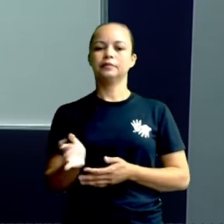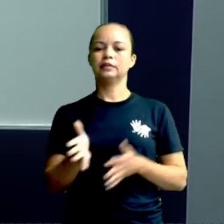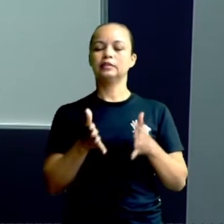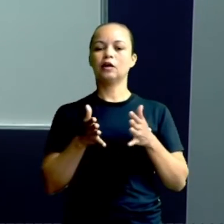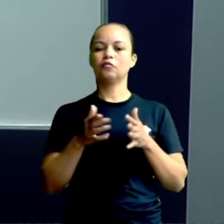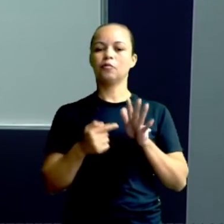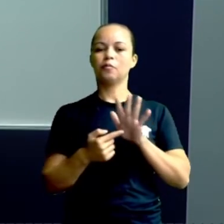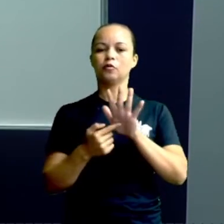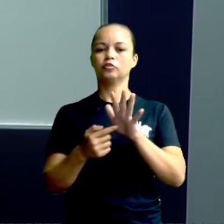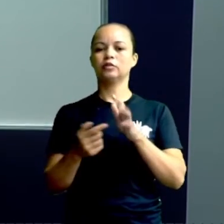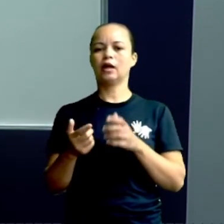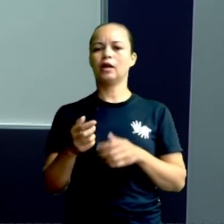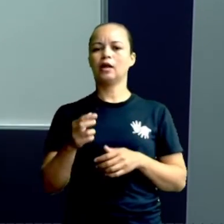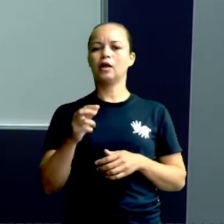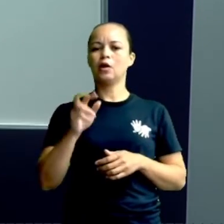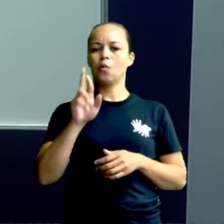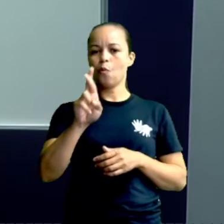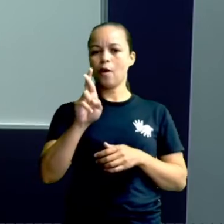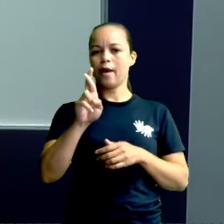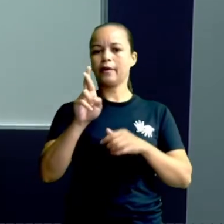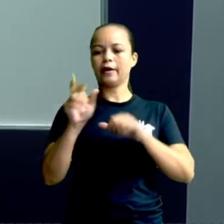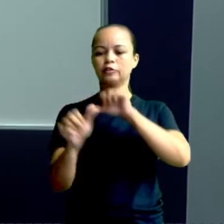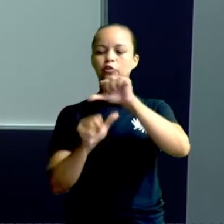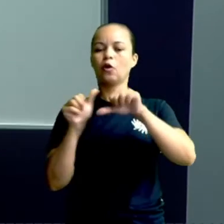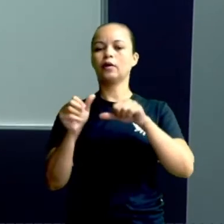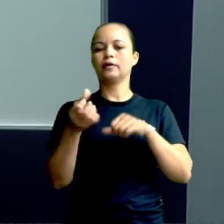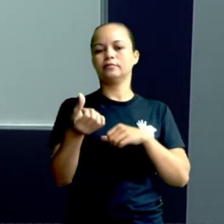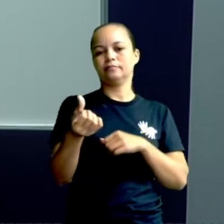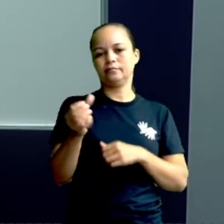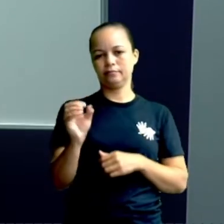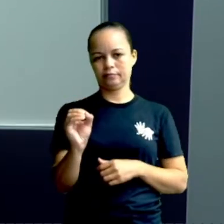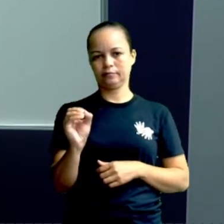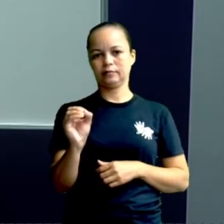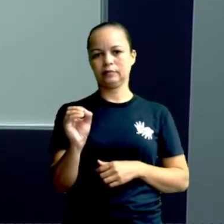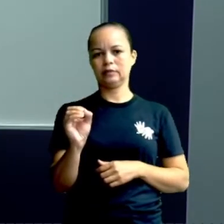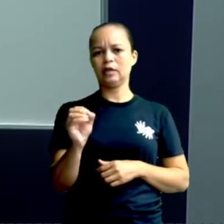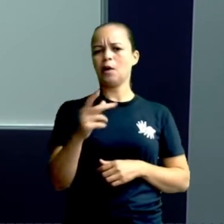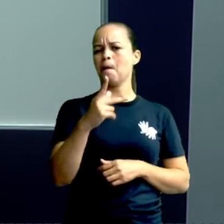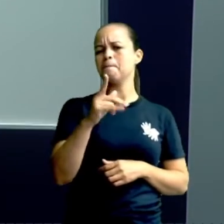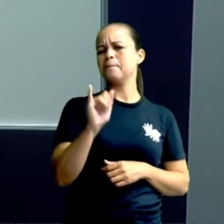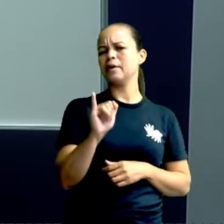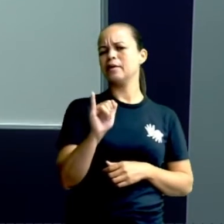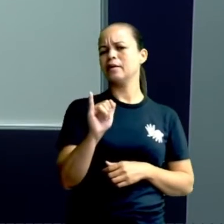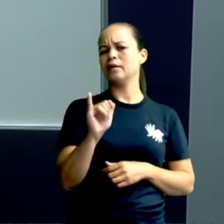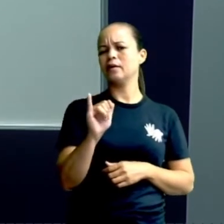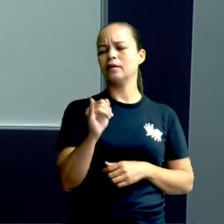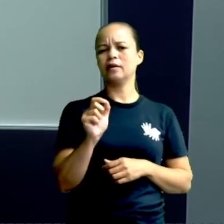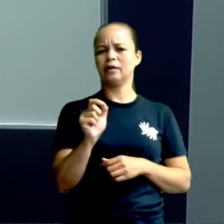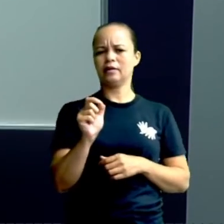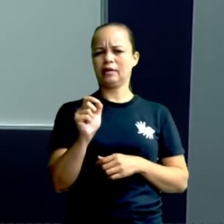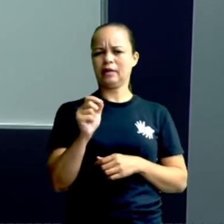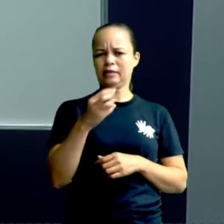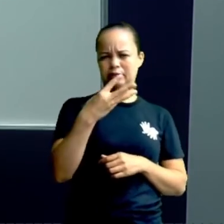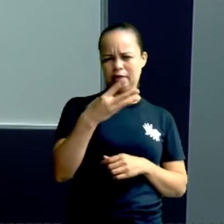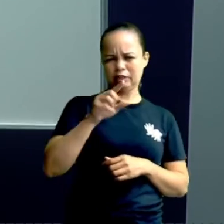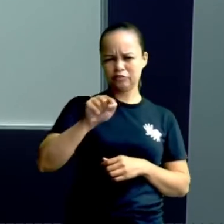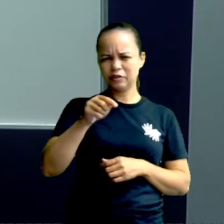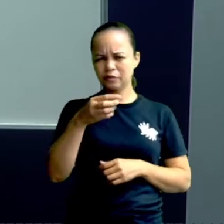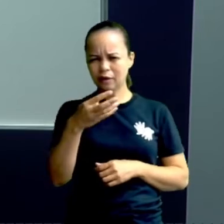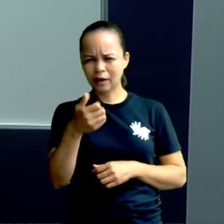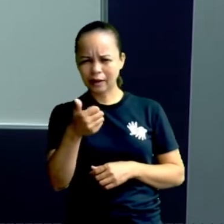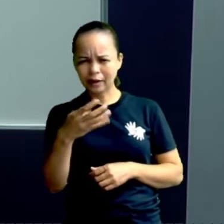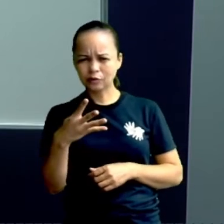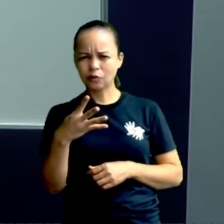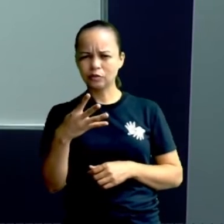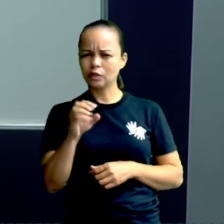botar aqui, ó. No lugar de R, a gente coloca 60. E no lugar de π, ele disse que era 3,14, gente?